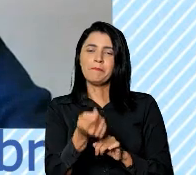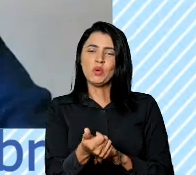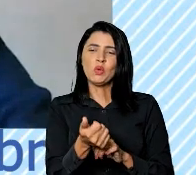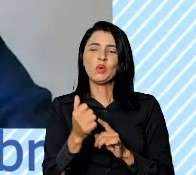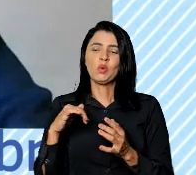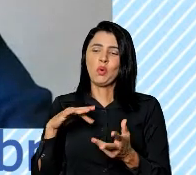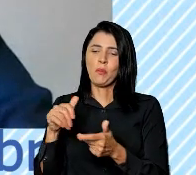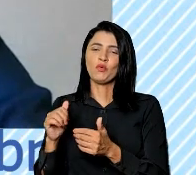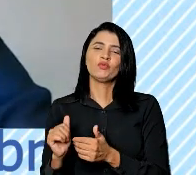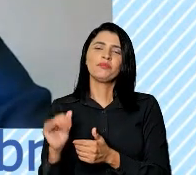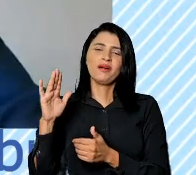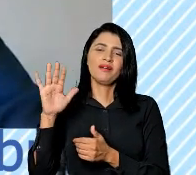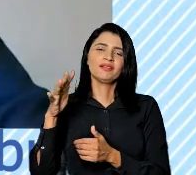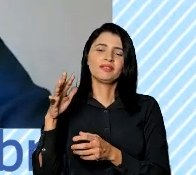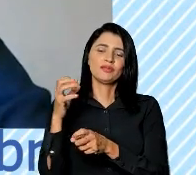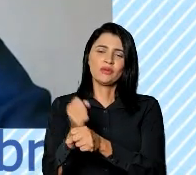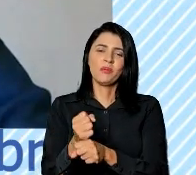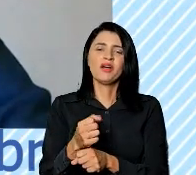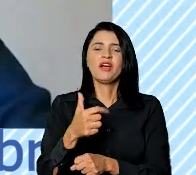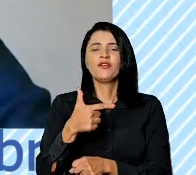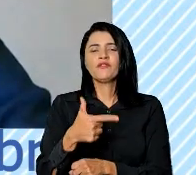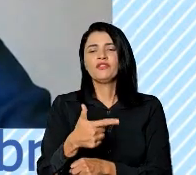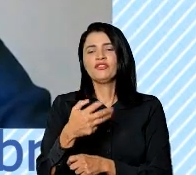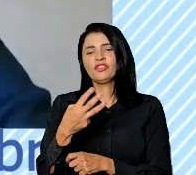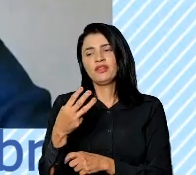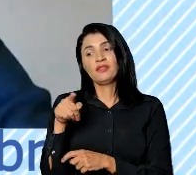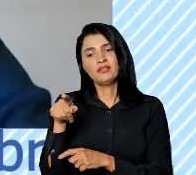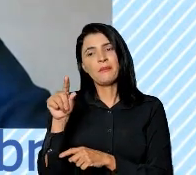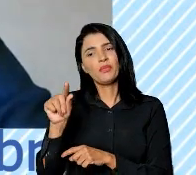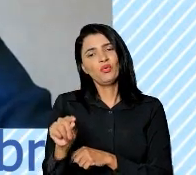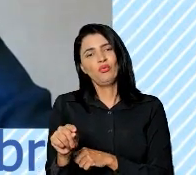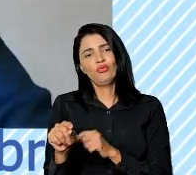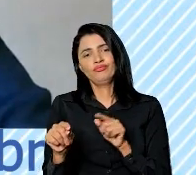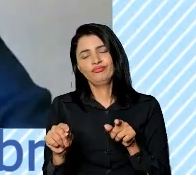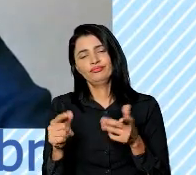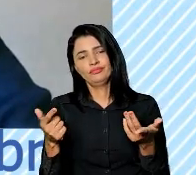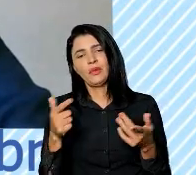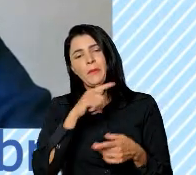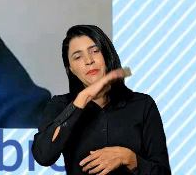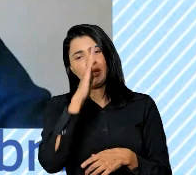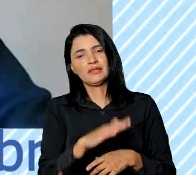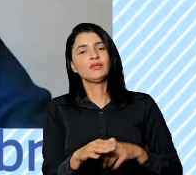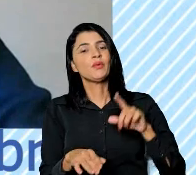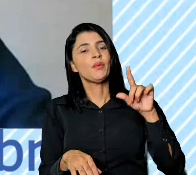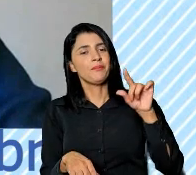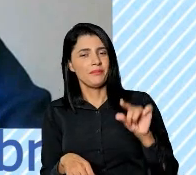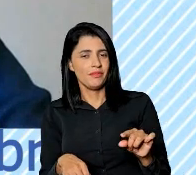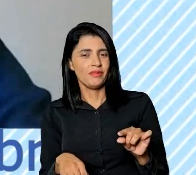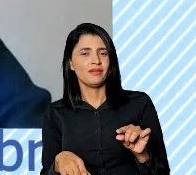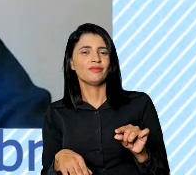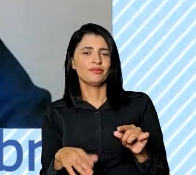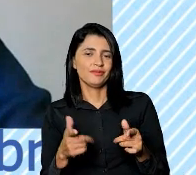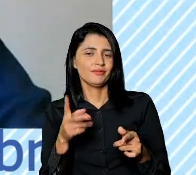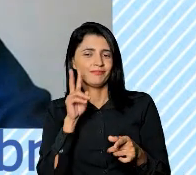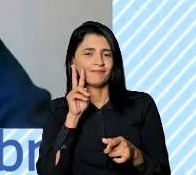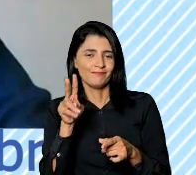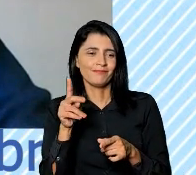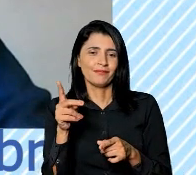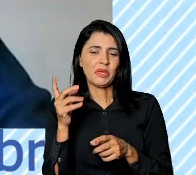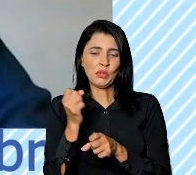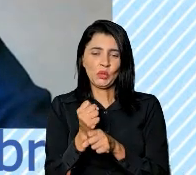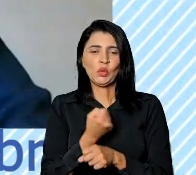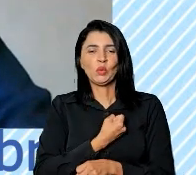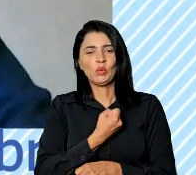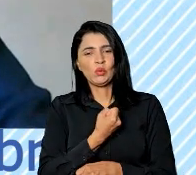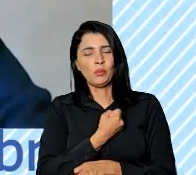hoje é de aproximadamente 23%, e ainda é baixa. Média mundial eu considero uma média baixa.